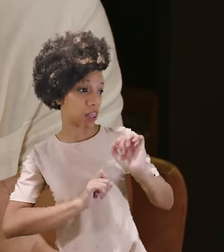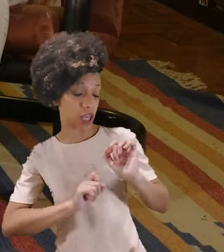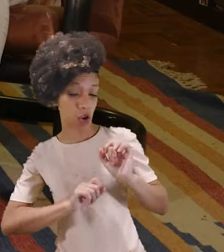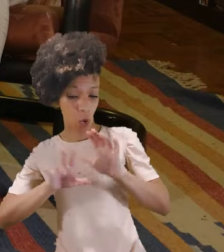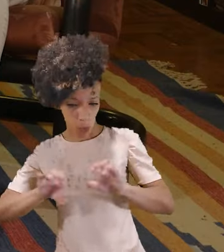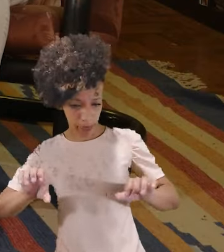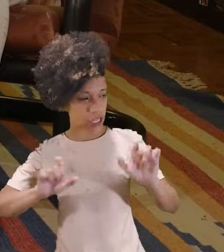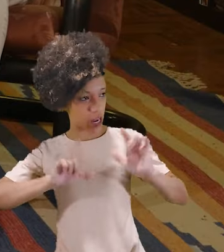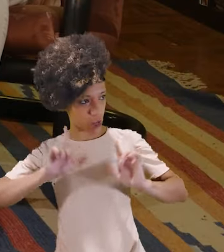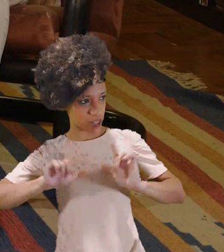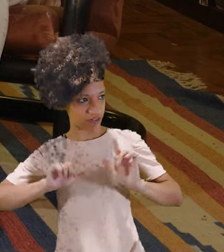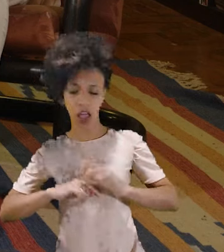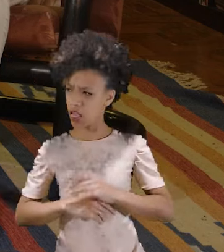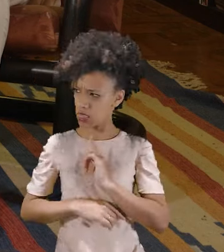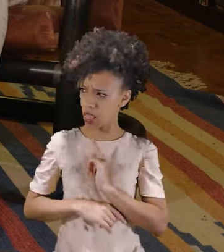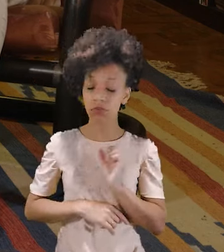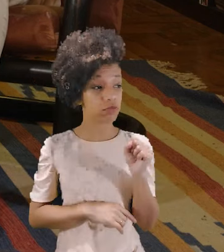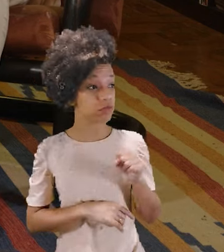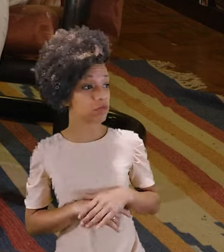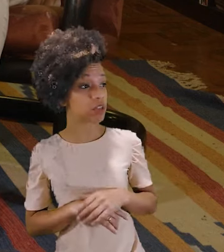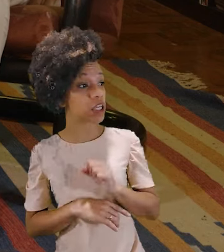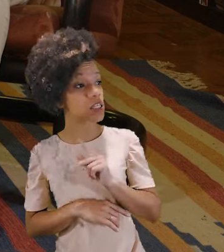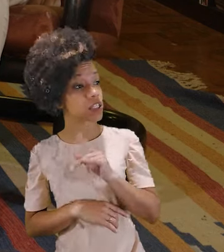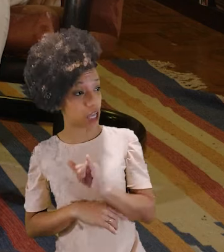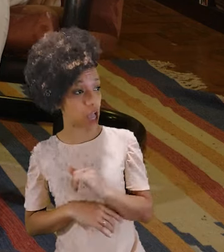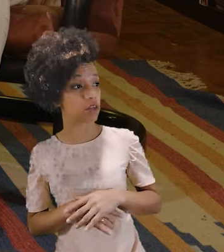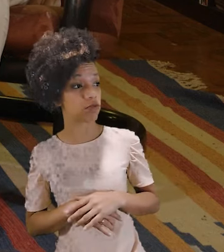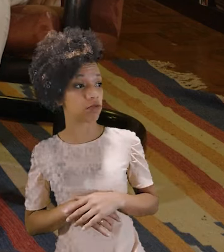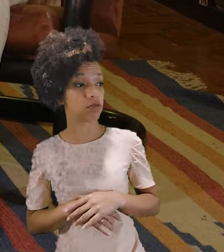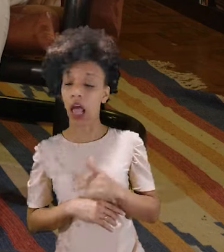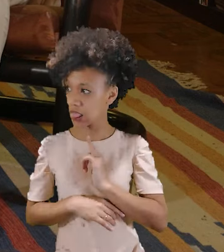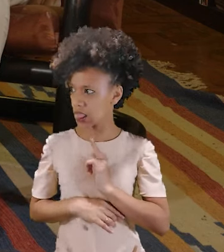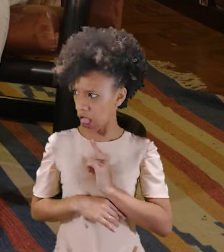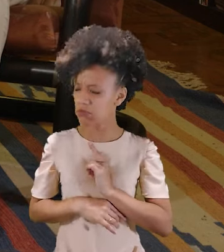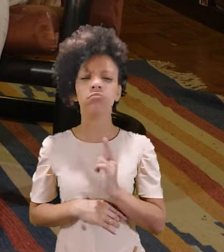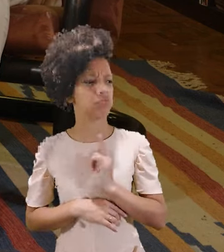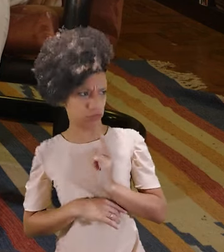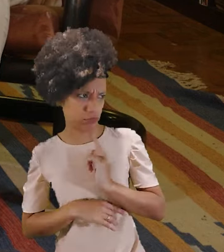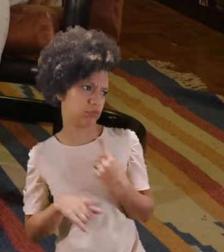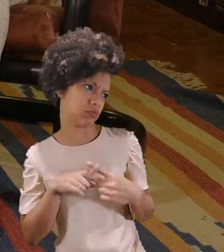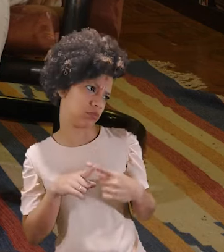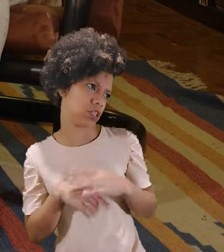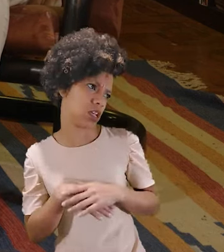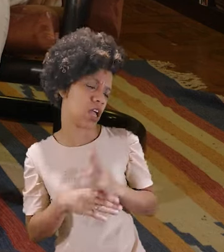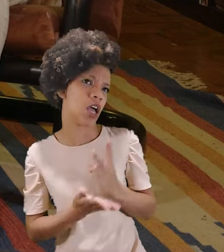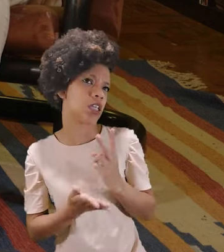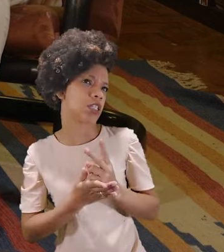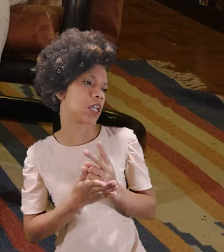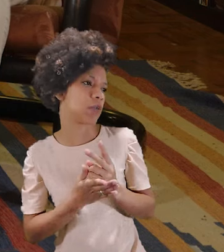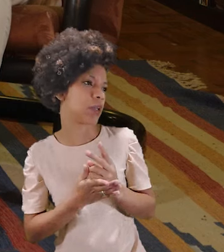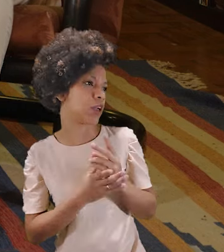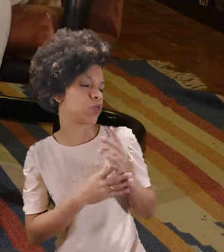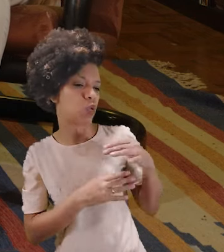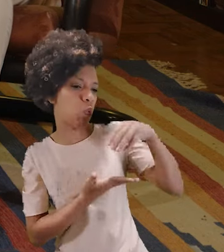sala de televisão a tem uma sala tiveram com Sky é legal pa pega pega pega porque tenho fica